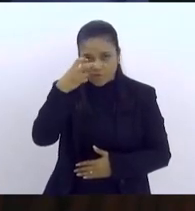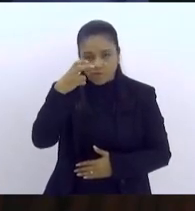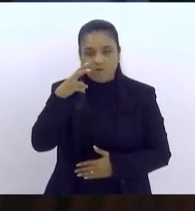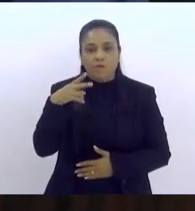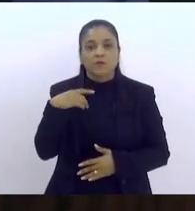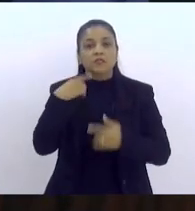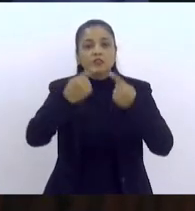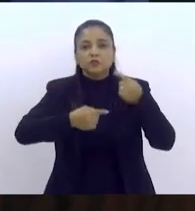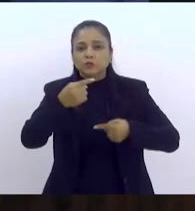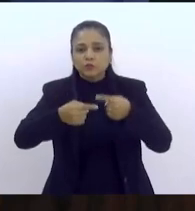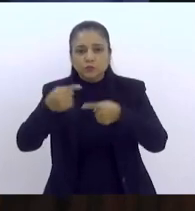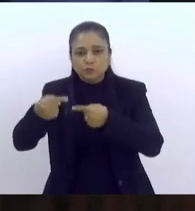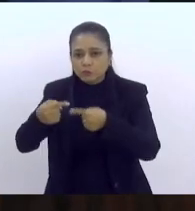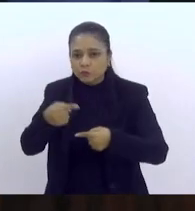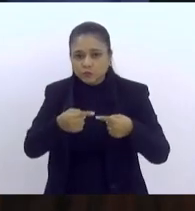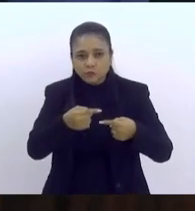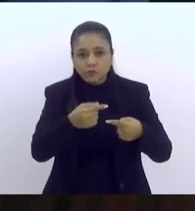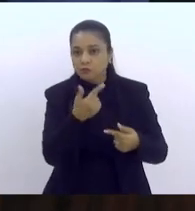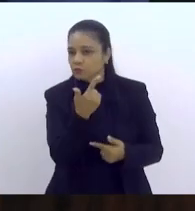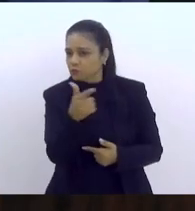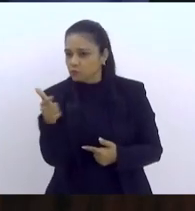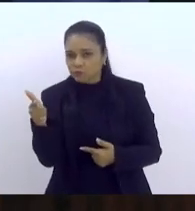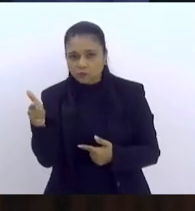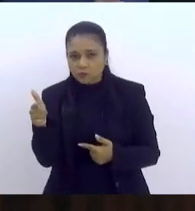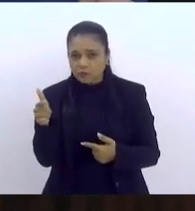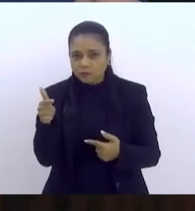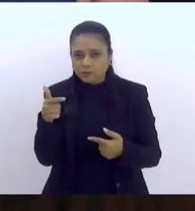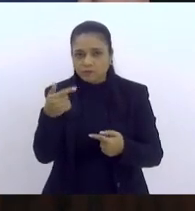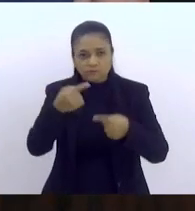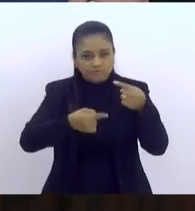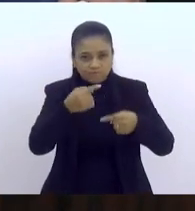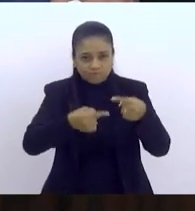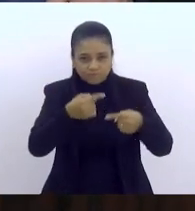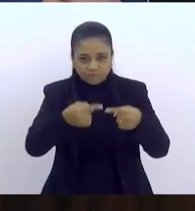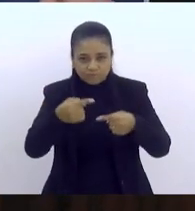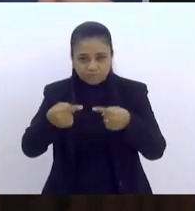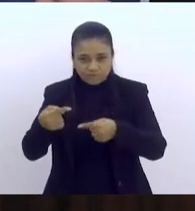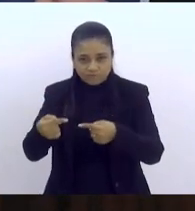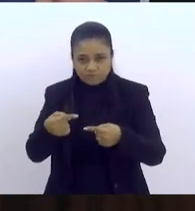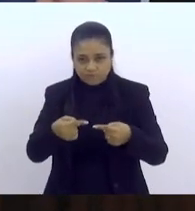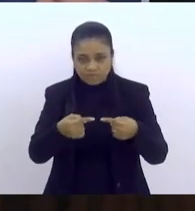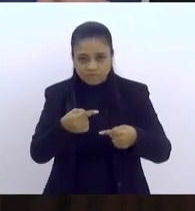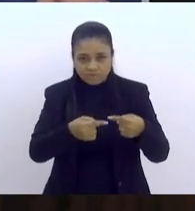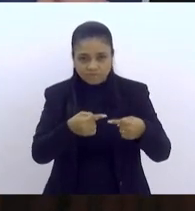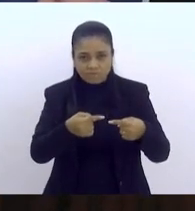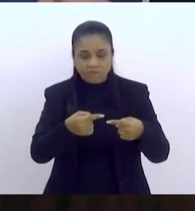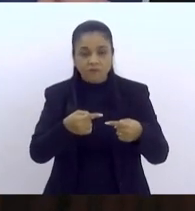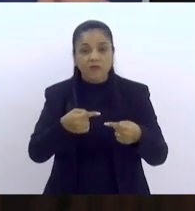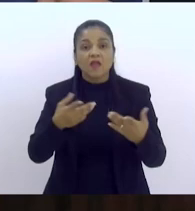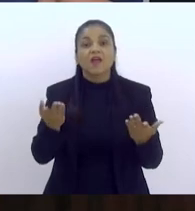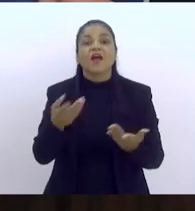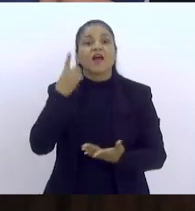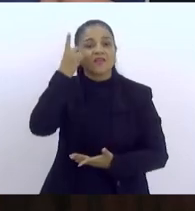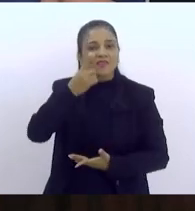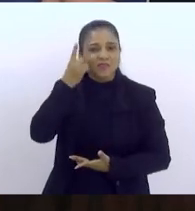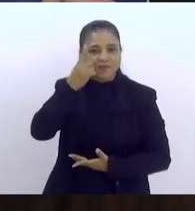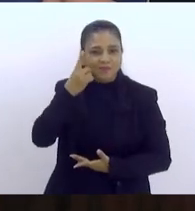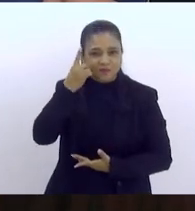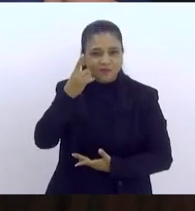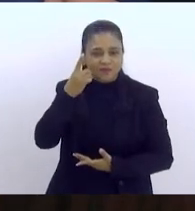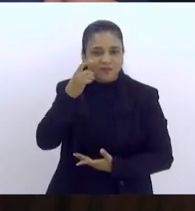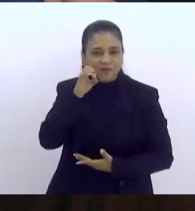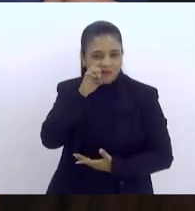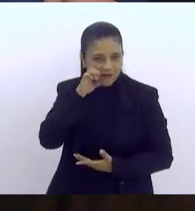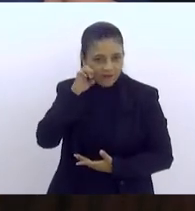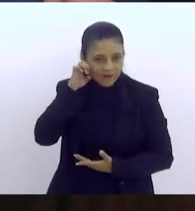Em discussão, não havendo com que discutir, para discutir nossa nobre deputada Érica